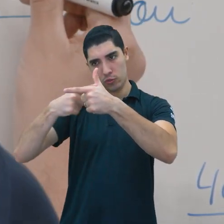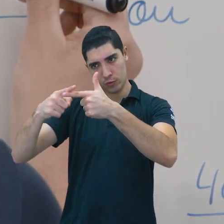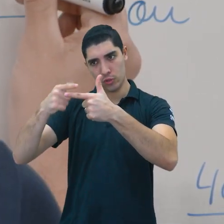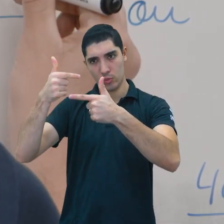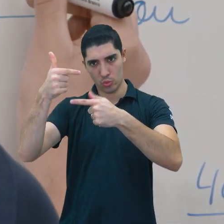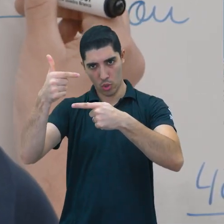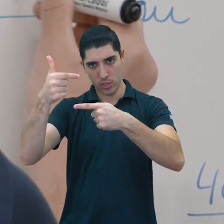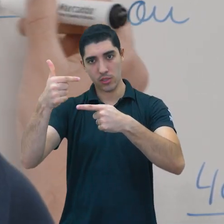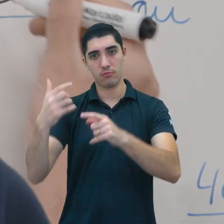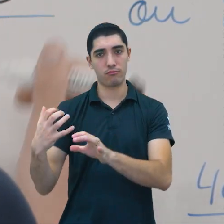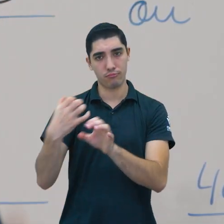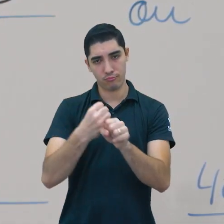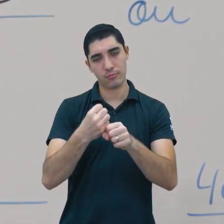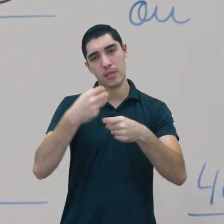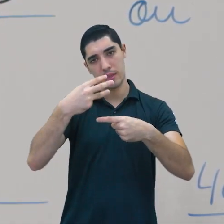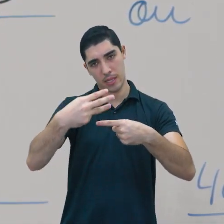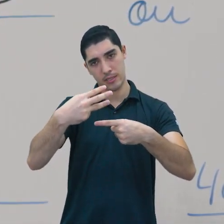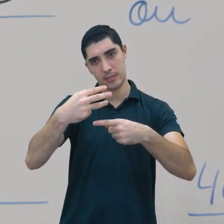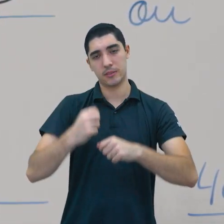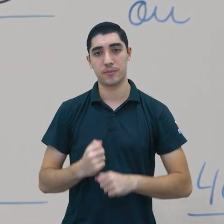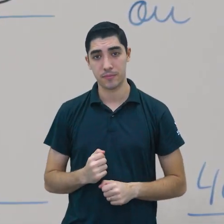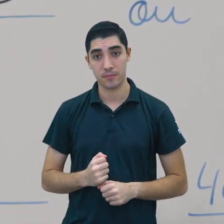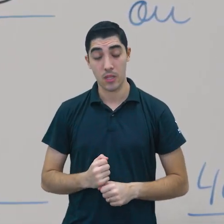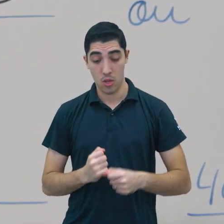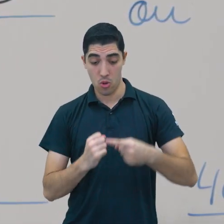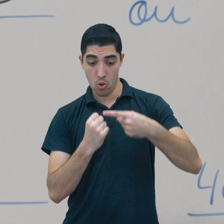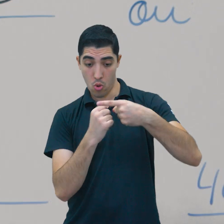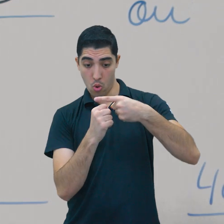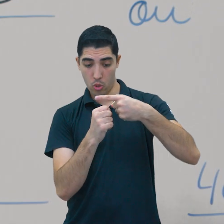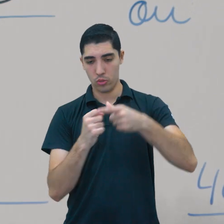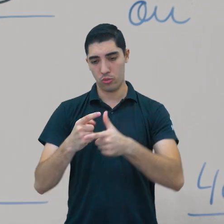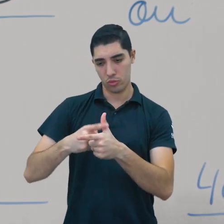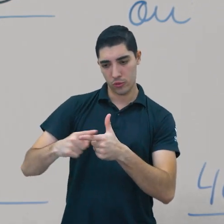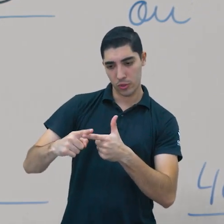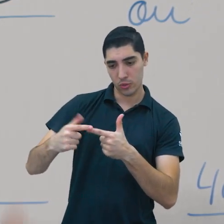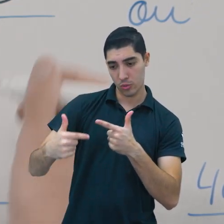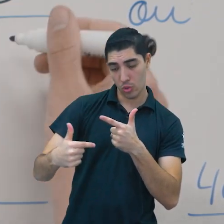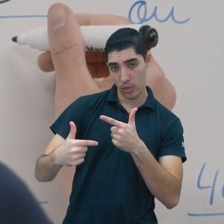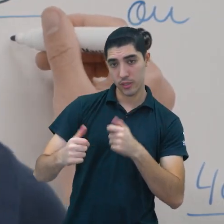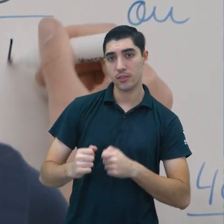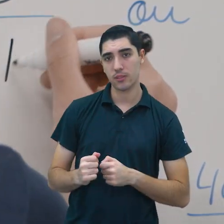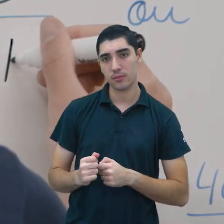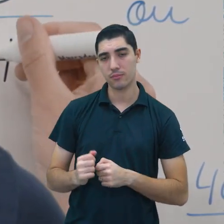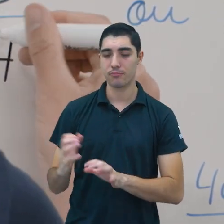2, terei 3. 8 por 2,